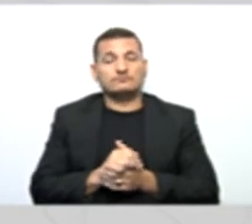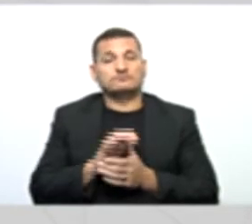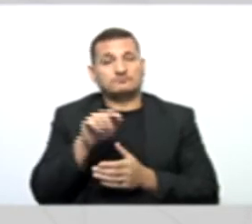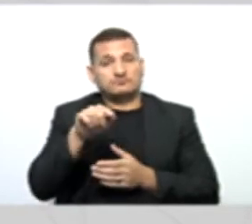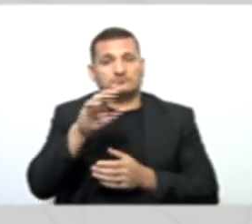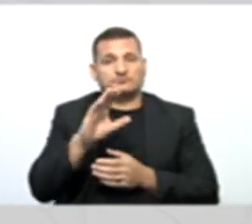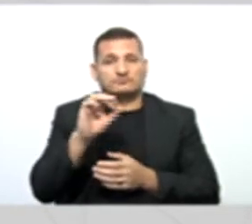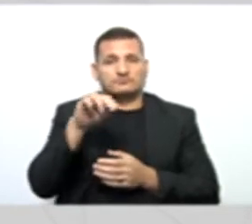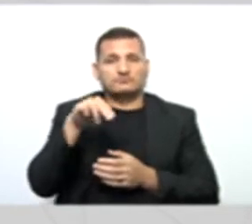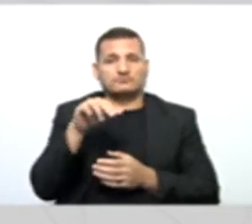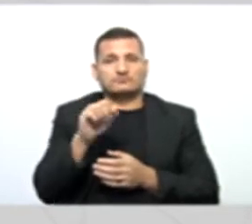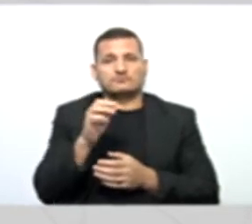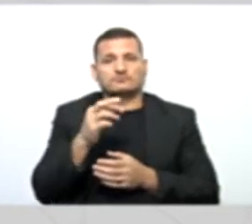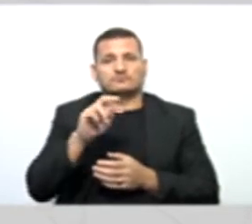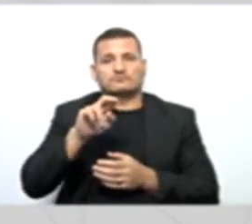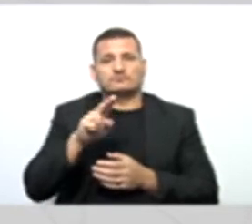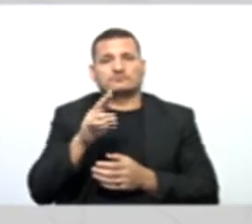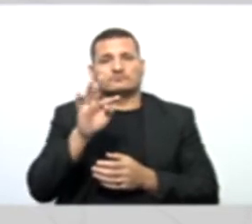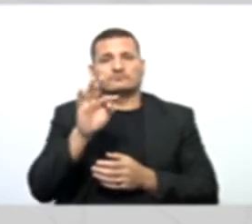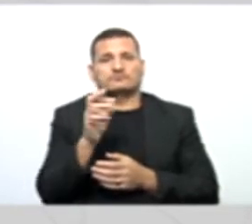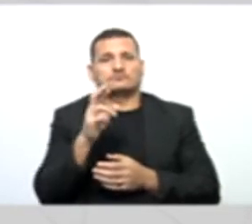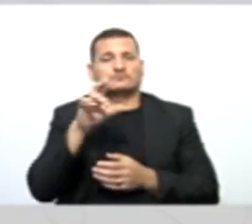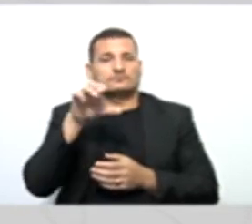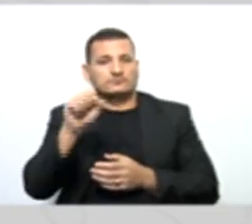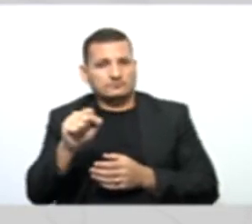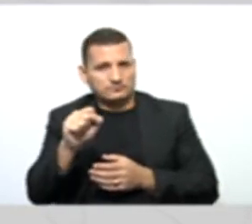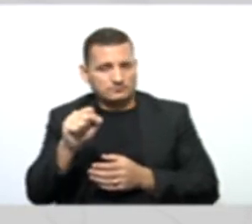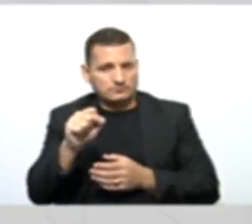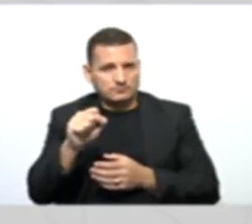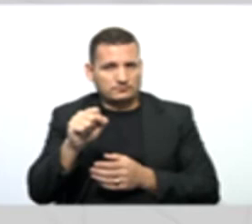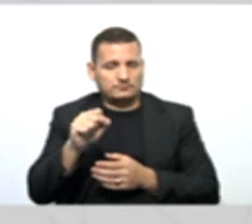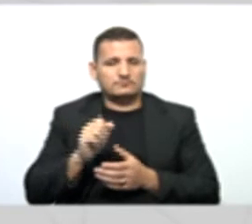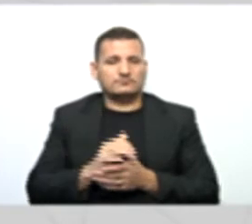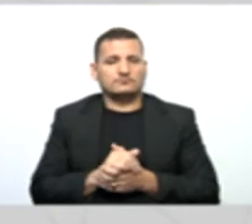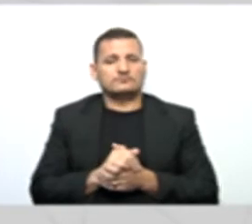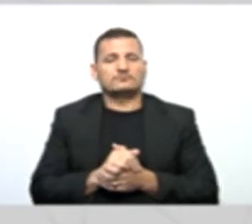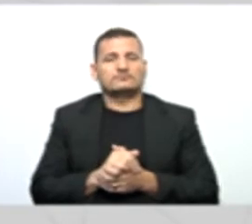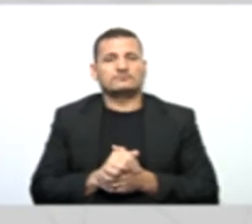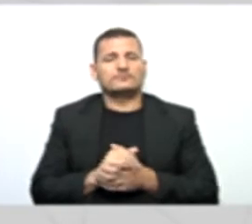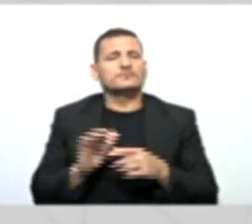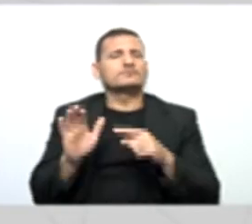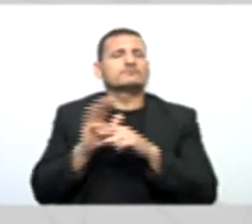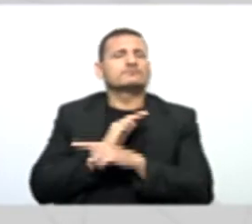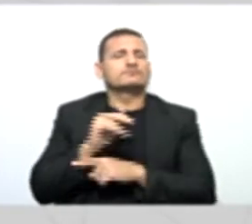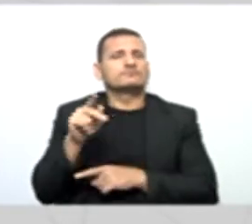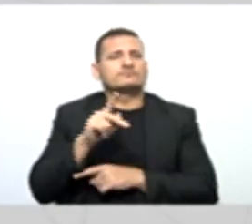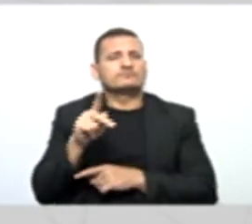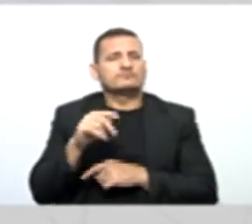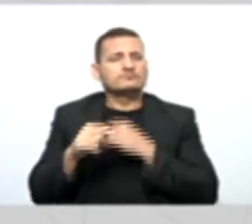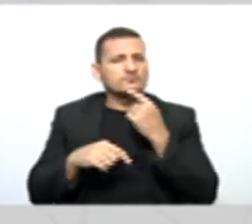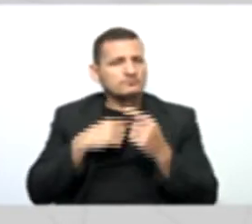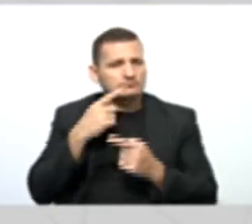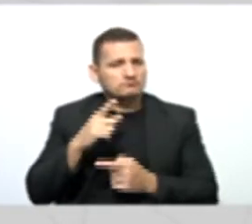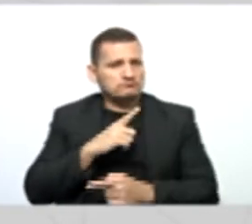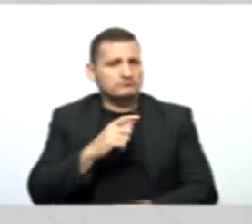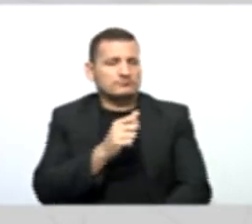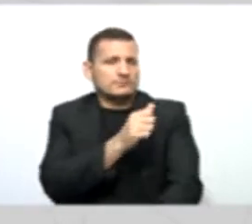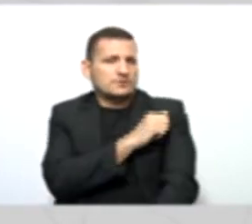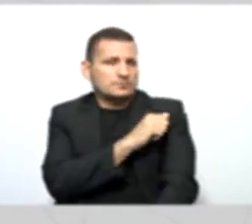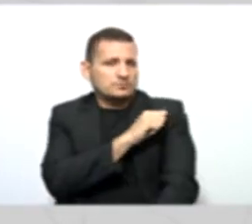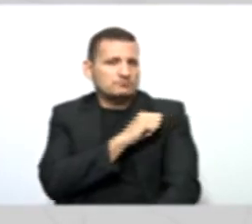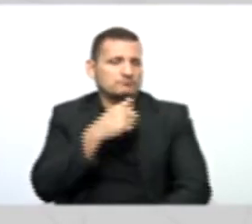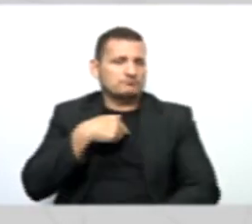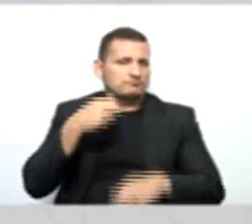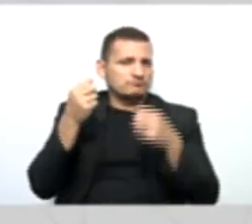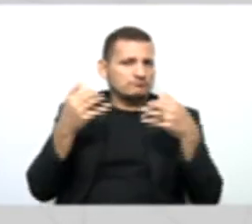Construtores. Vamos falar sobre os métodos construtores. Professor Eduardo, surgiu alguma dúvida aí em relação ao que eu acabei